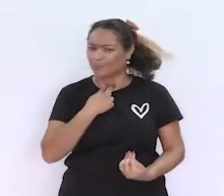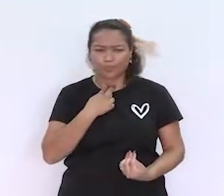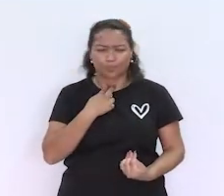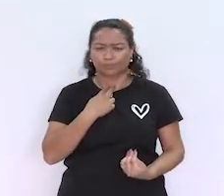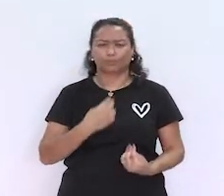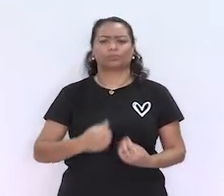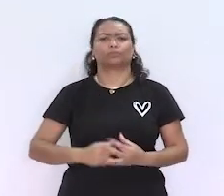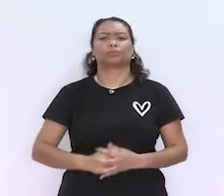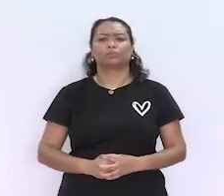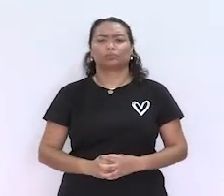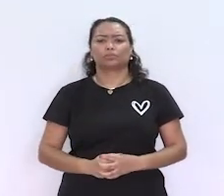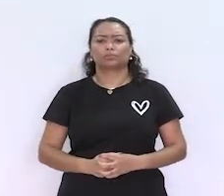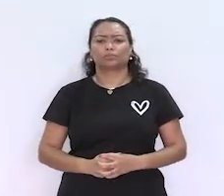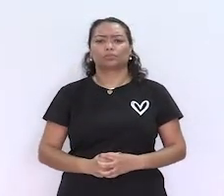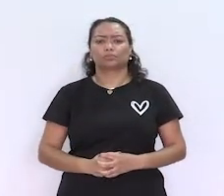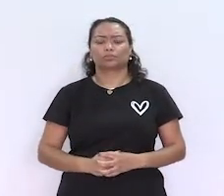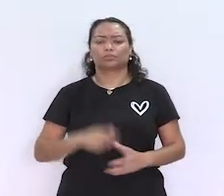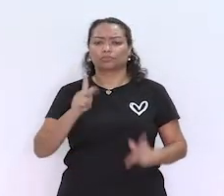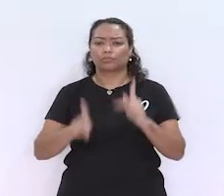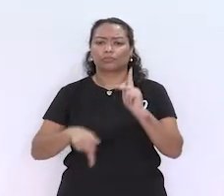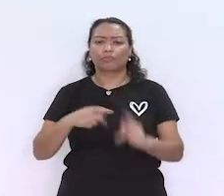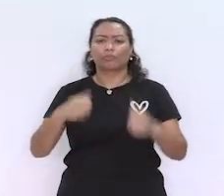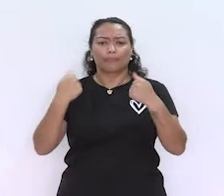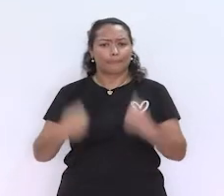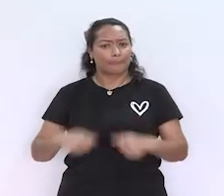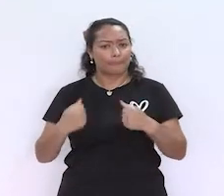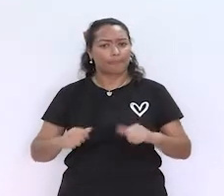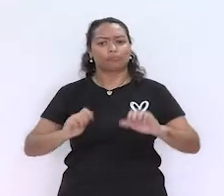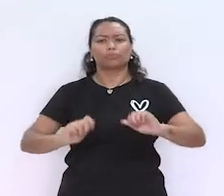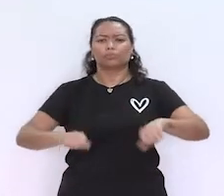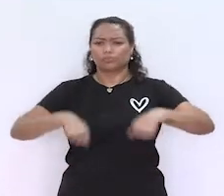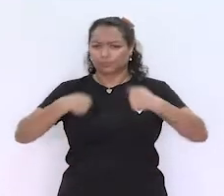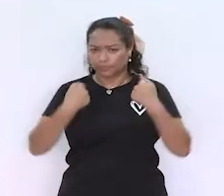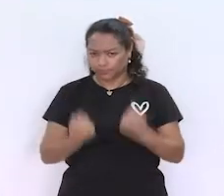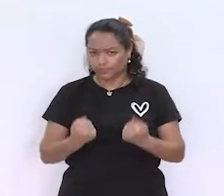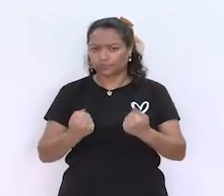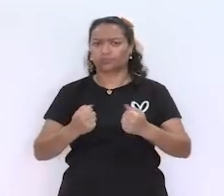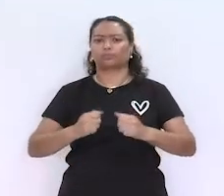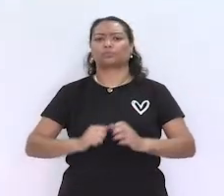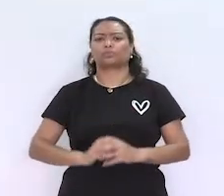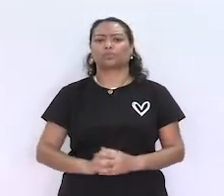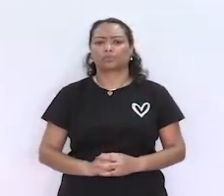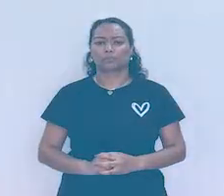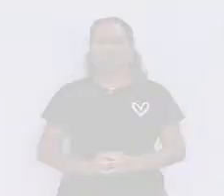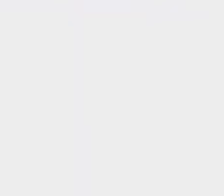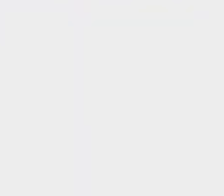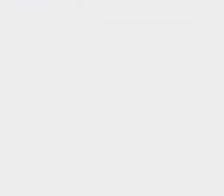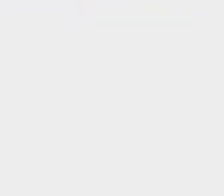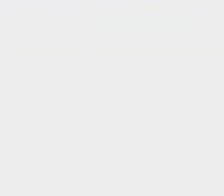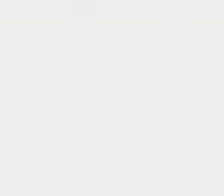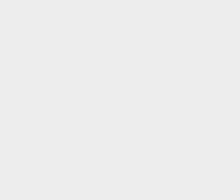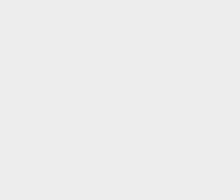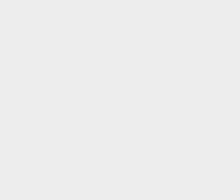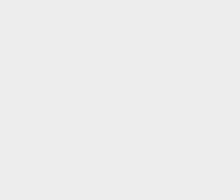e deve ser combatido por todos os brasileiros em nosso país